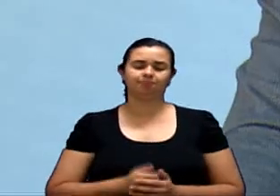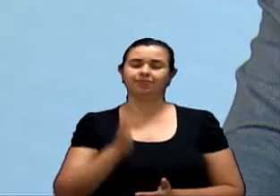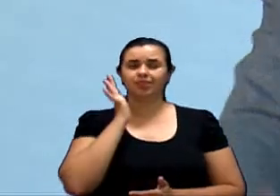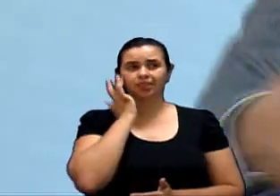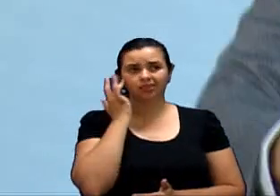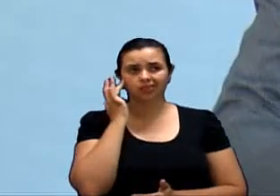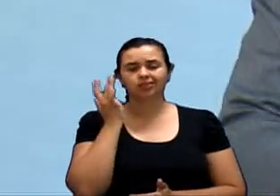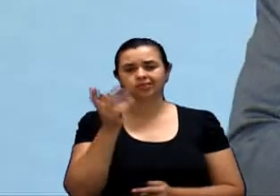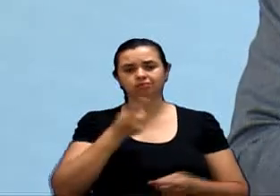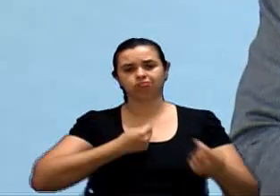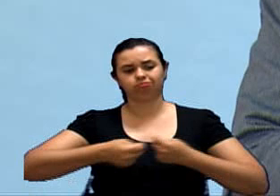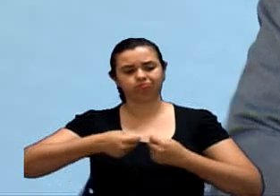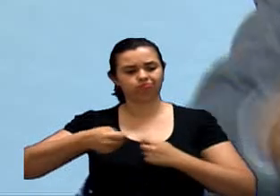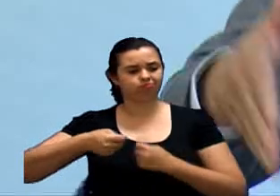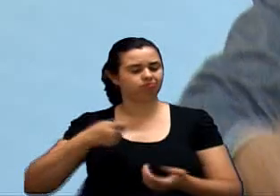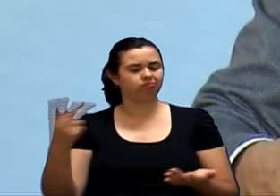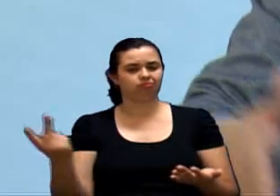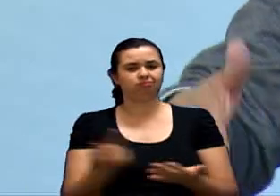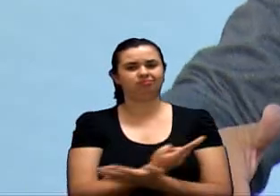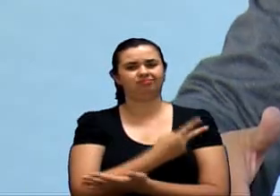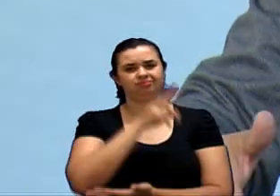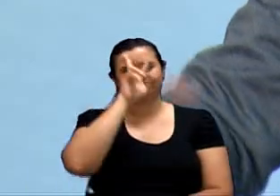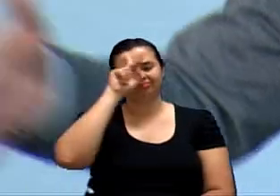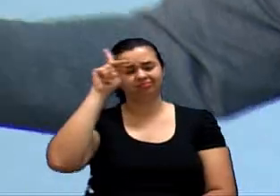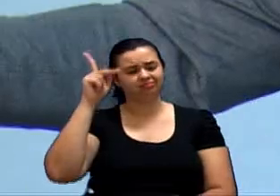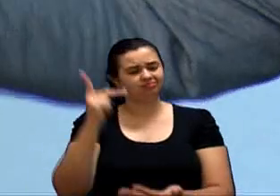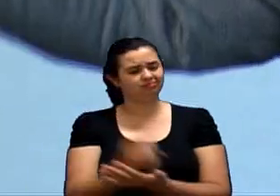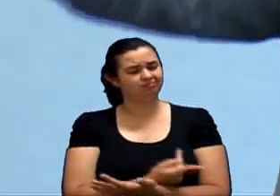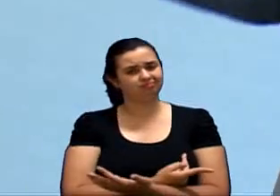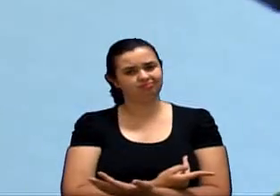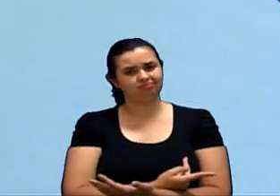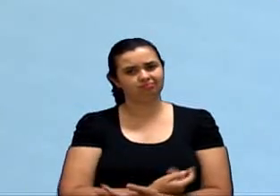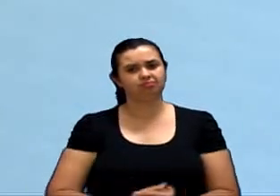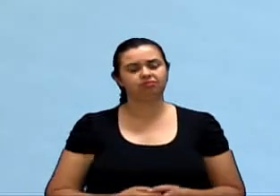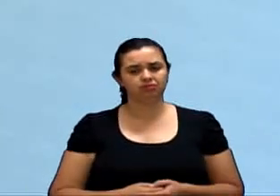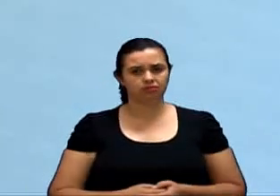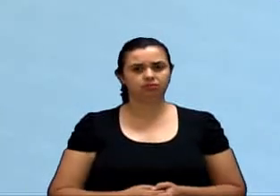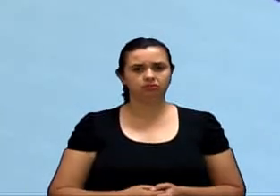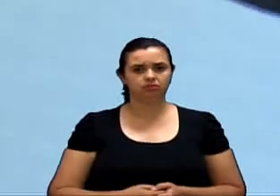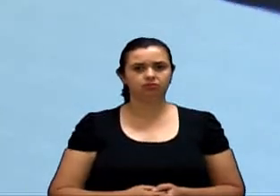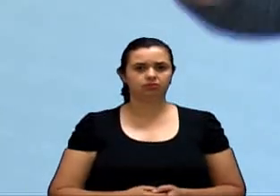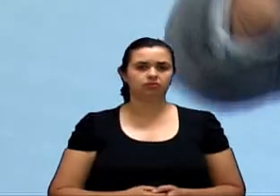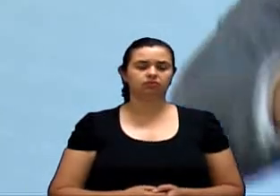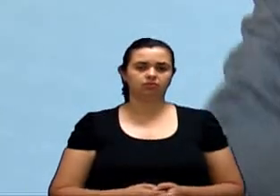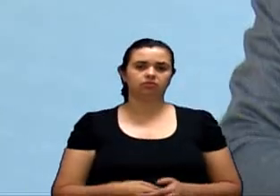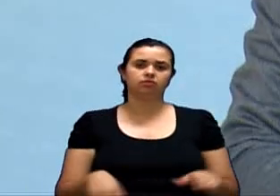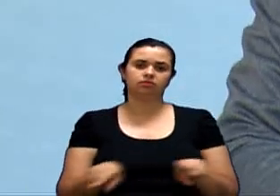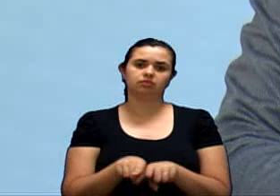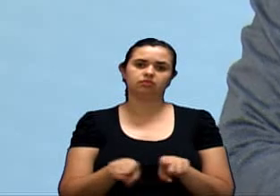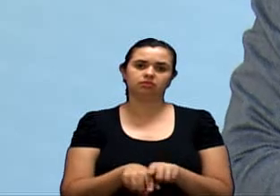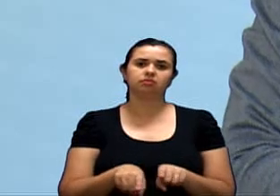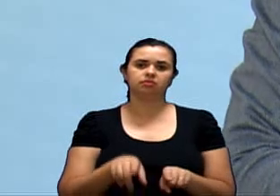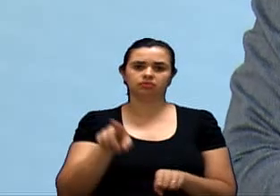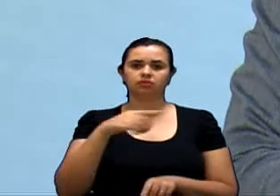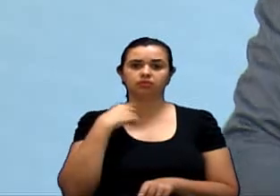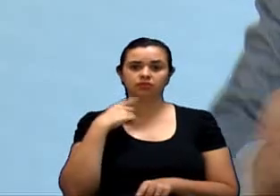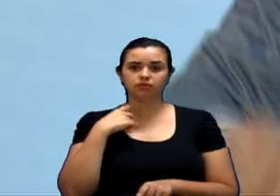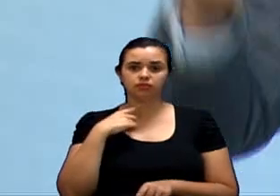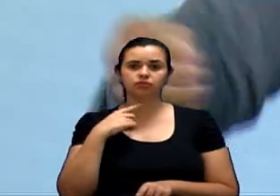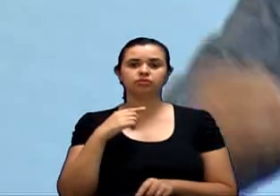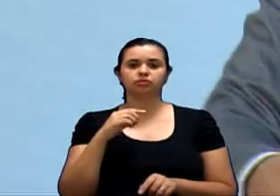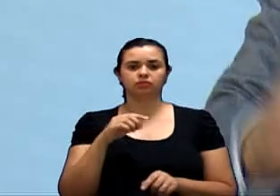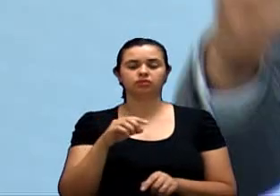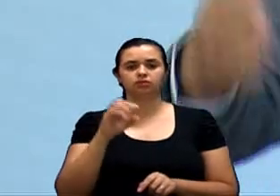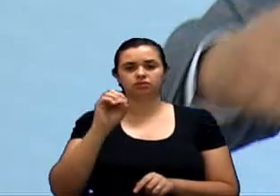correu de forma errada, até porque, como eu falei aqui, existe um processo que está na mão do advogado Osmar, aí, que foi apresentado para vocês,